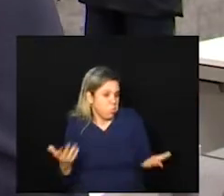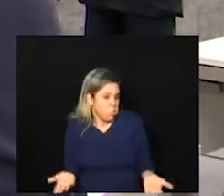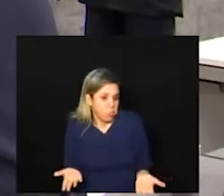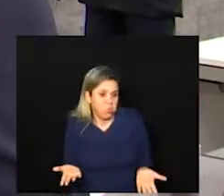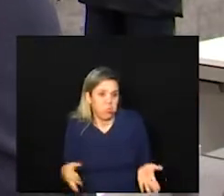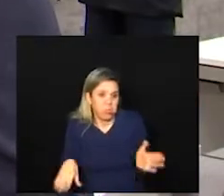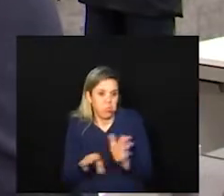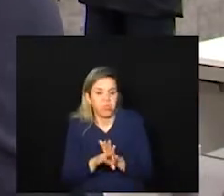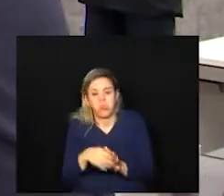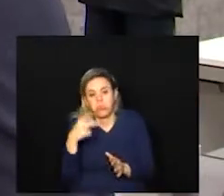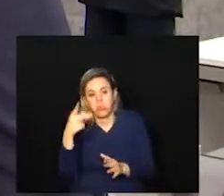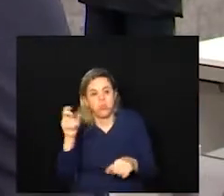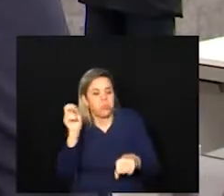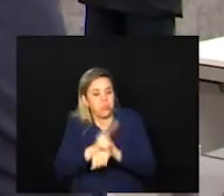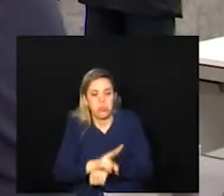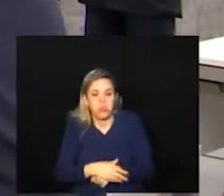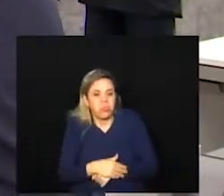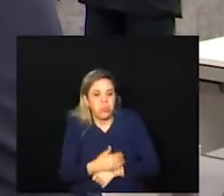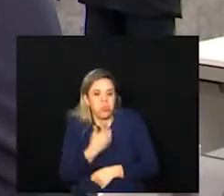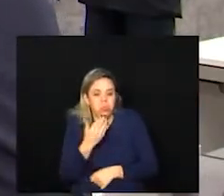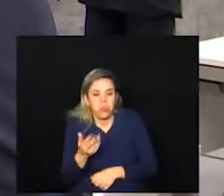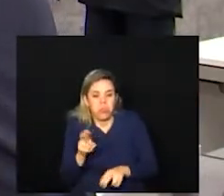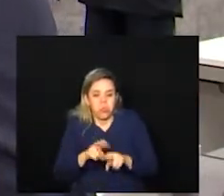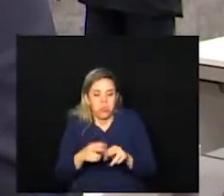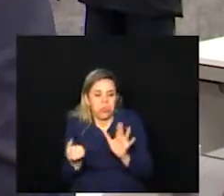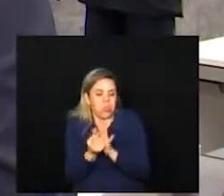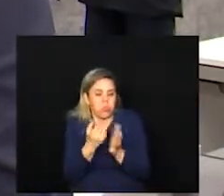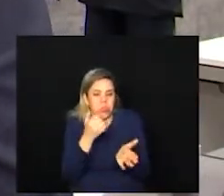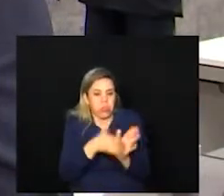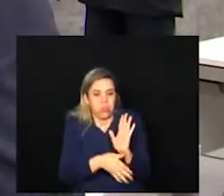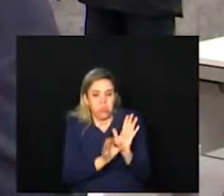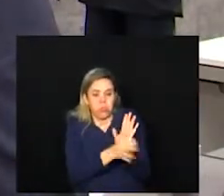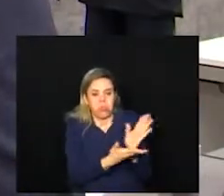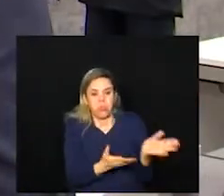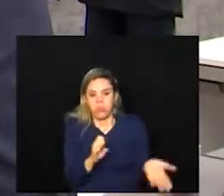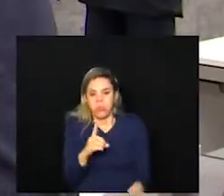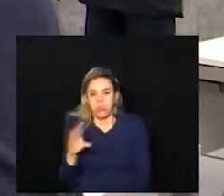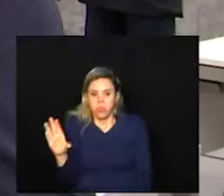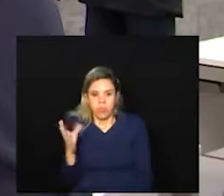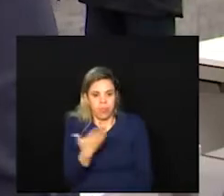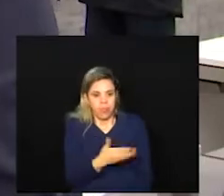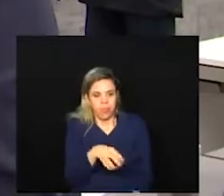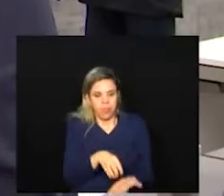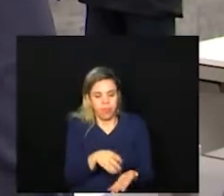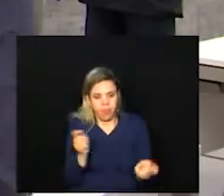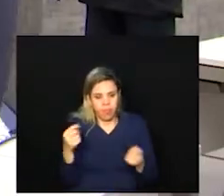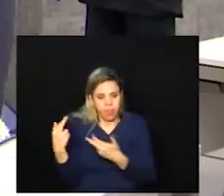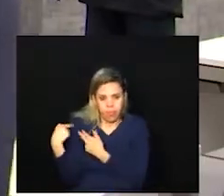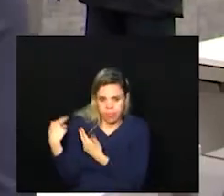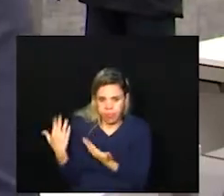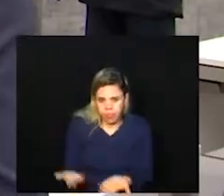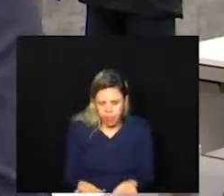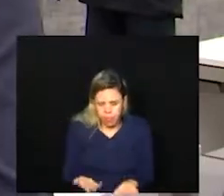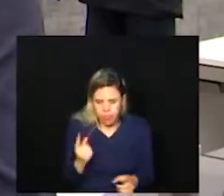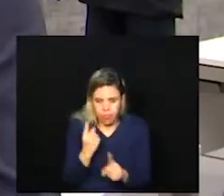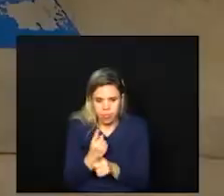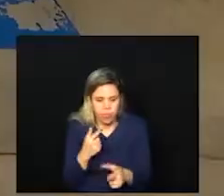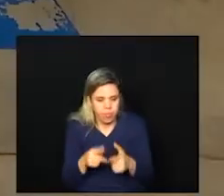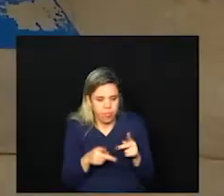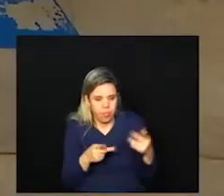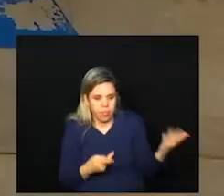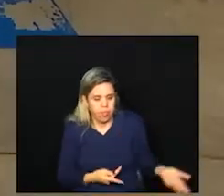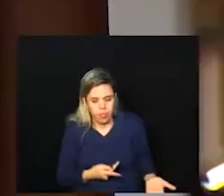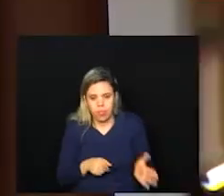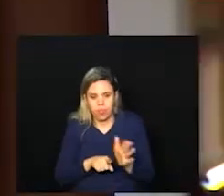físicos, chegam nas suas vagas com as suas carteiras registradas lá na INDEC, no órgão competente, encontra essas pessoas.